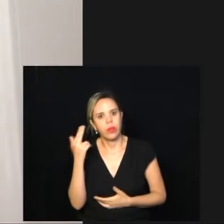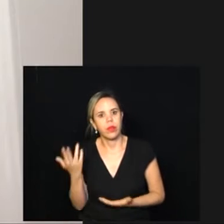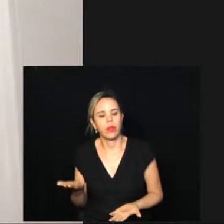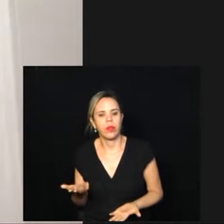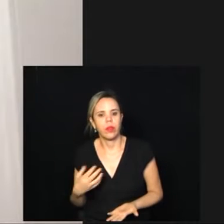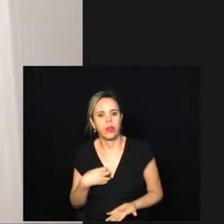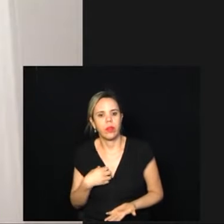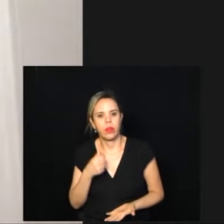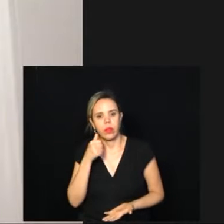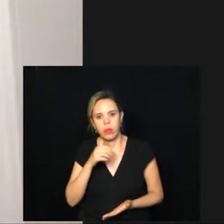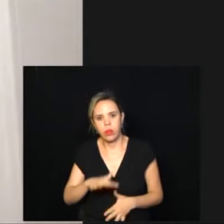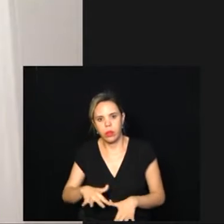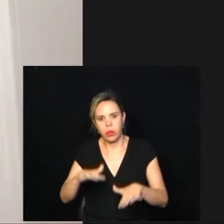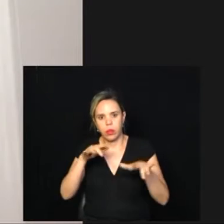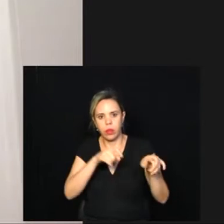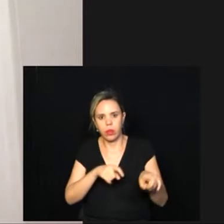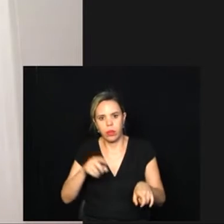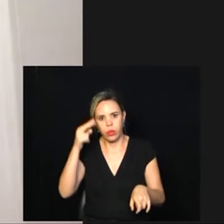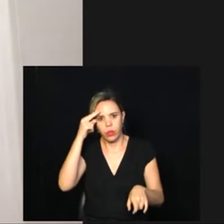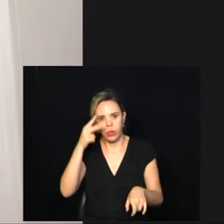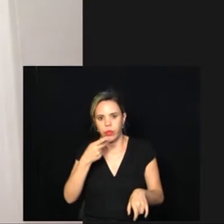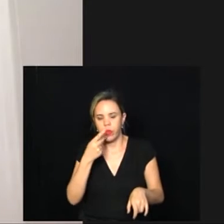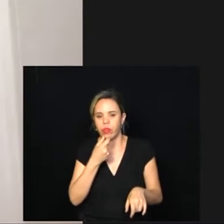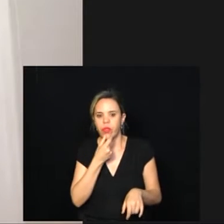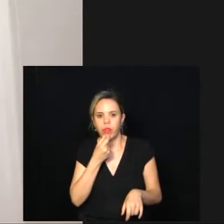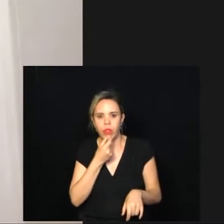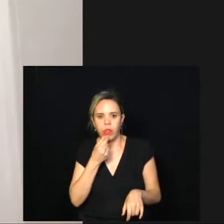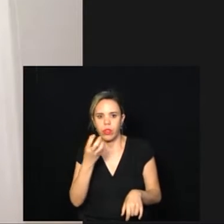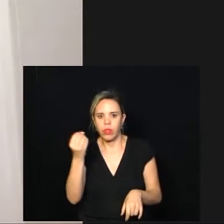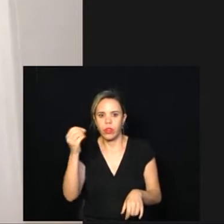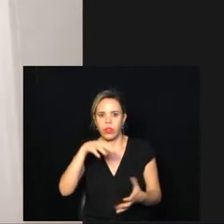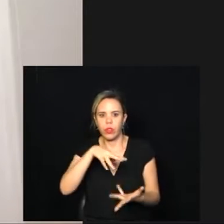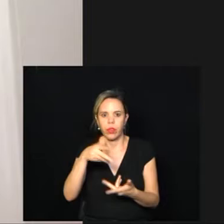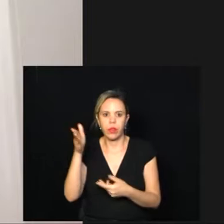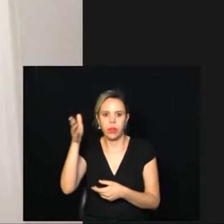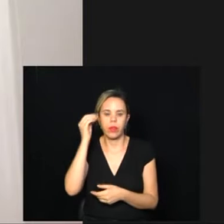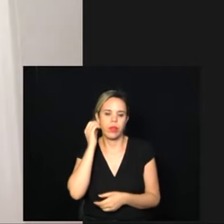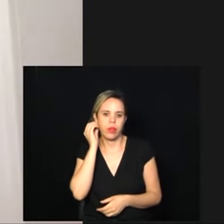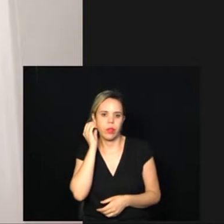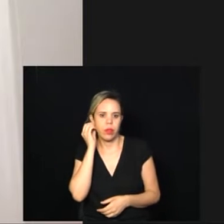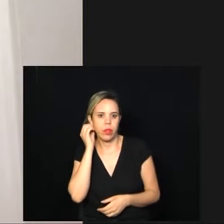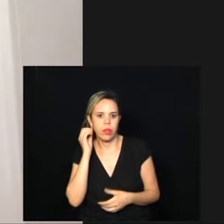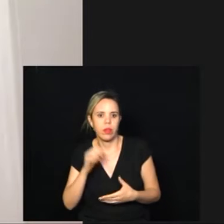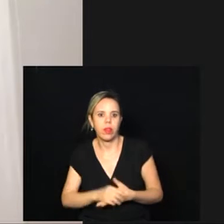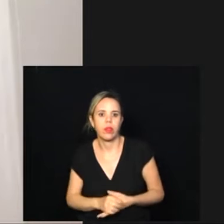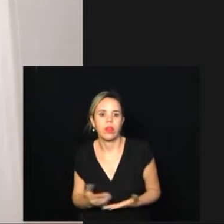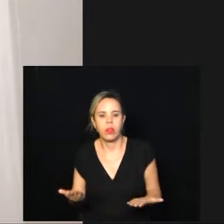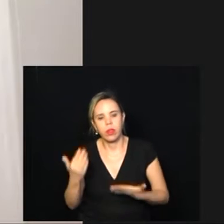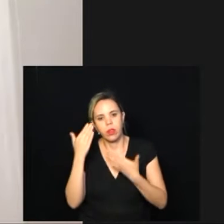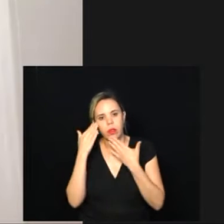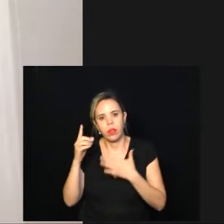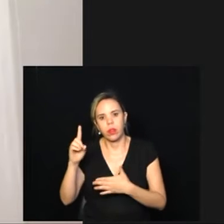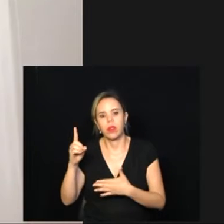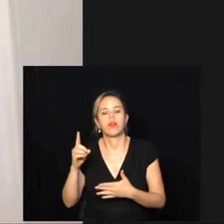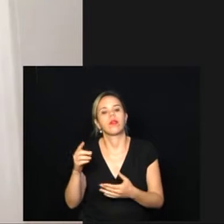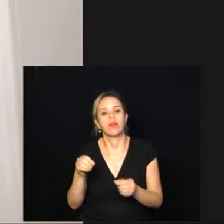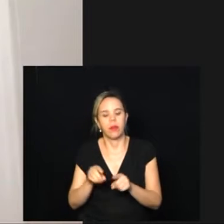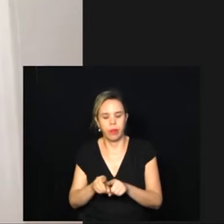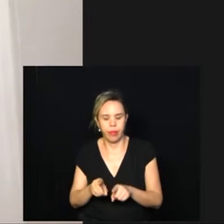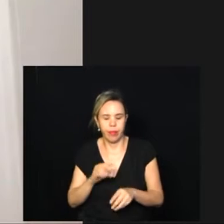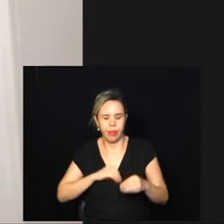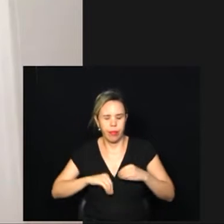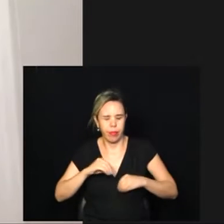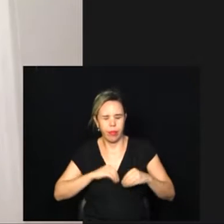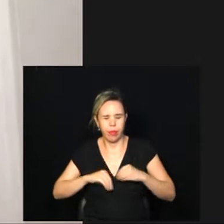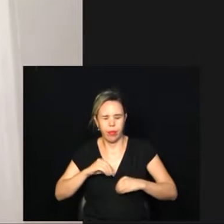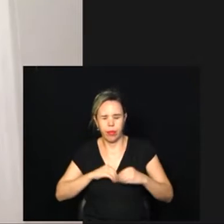Eu era aquela menina do interior que sonhava em falar inglês e viajar pelo mundo. E eu agradeço a depressão,